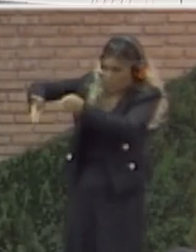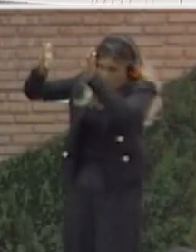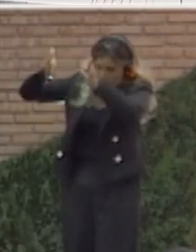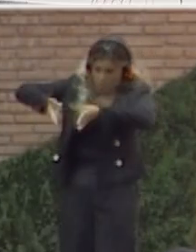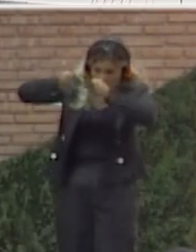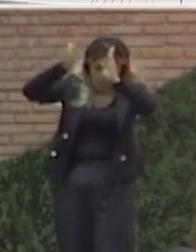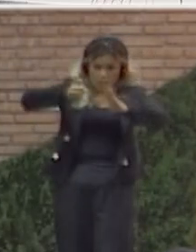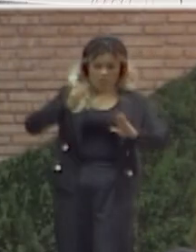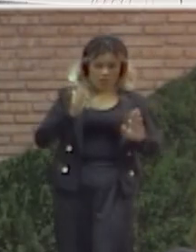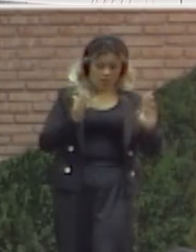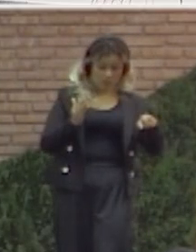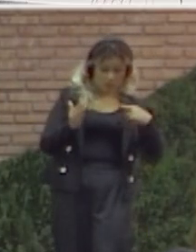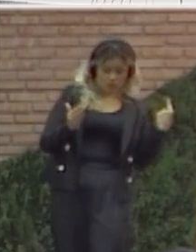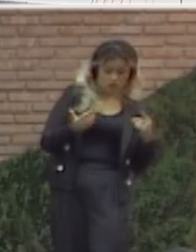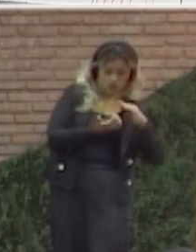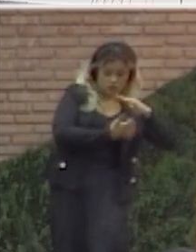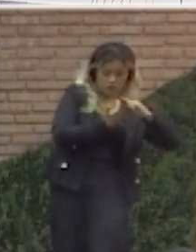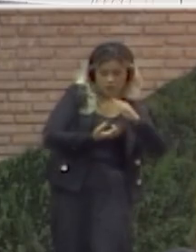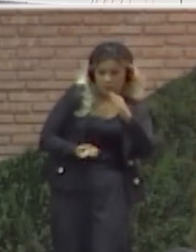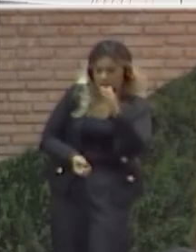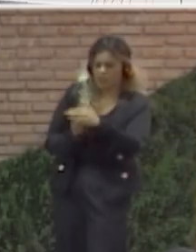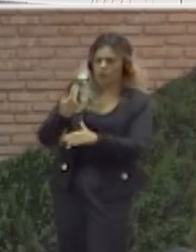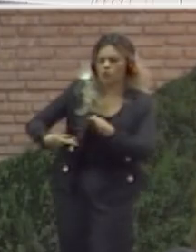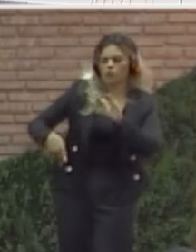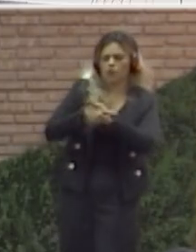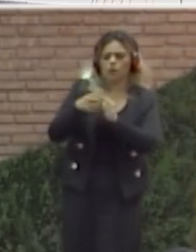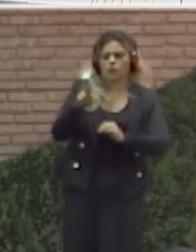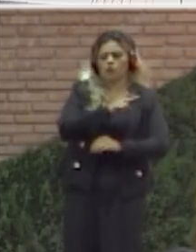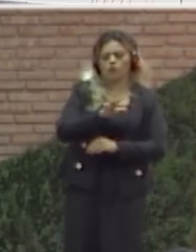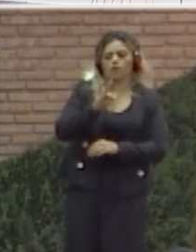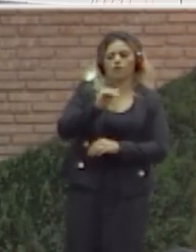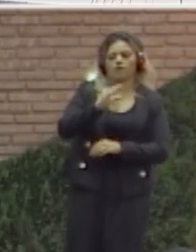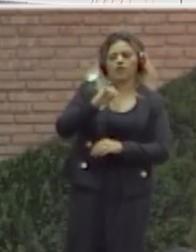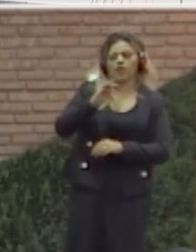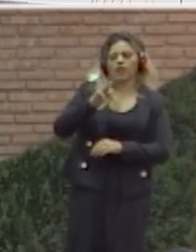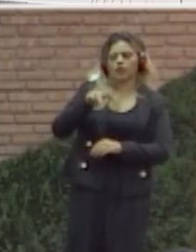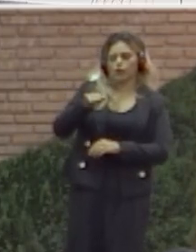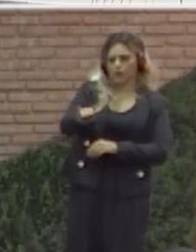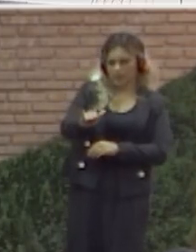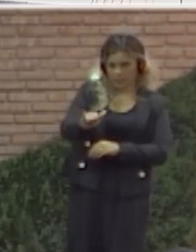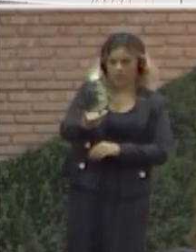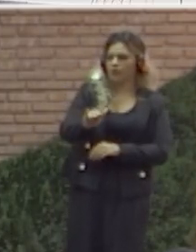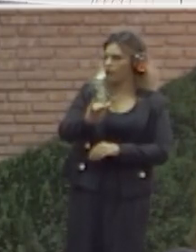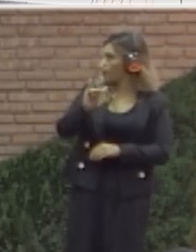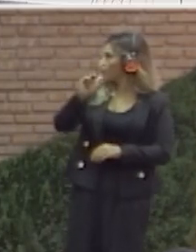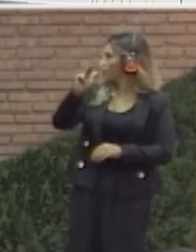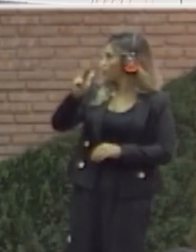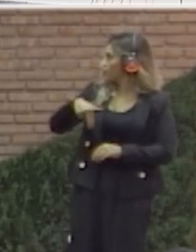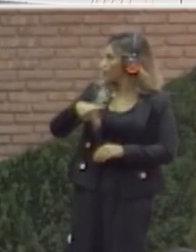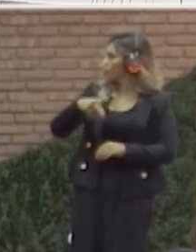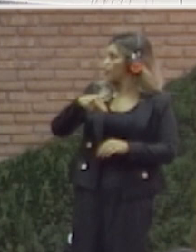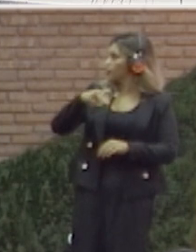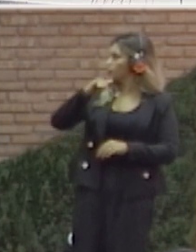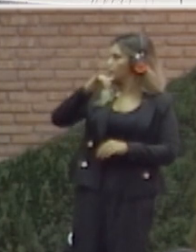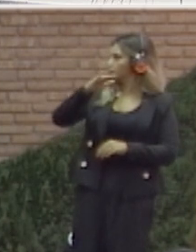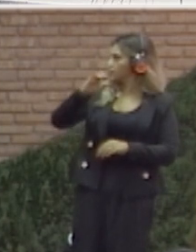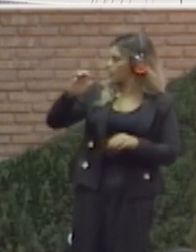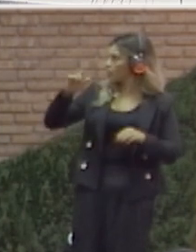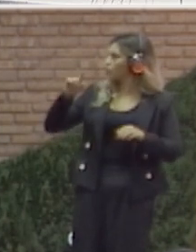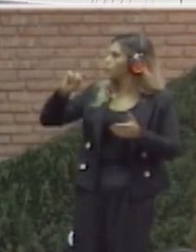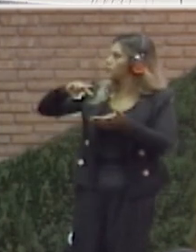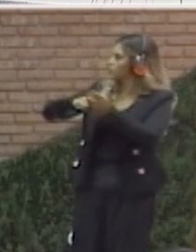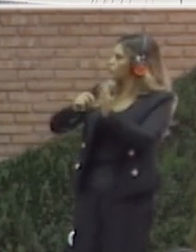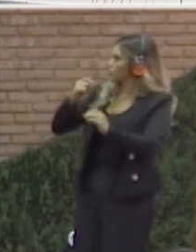momento, a Mace criou a Factory in the Sky, a indústria no céu. O que a gente